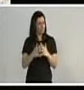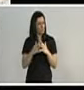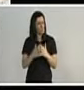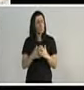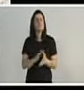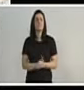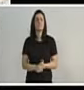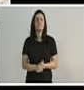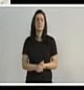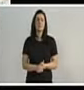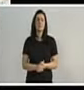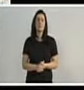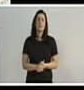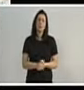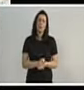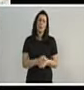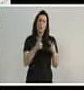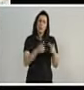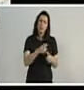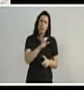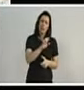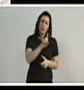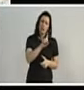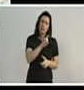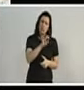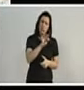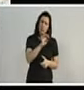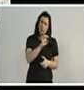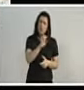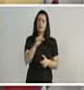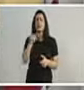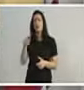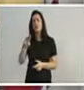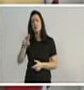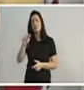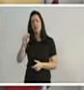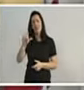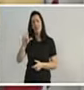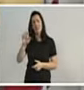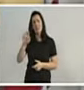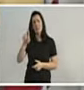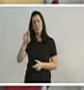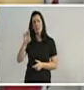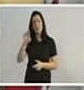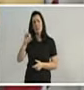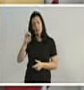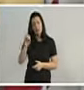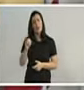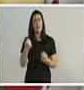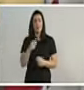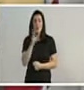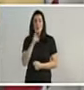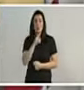moradores tanto do loteamento dona edith como também do morro do alerta da rua joaquim carlos sousa que precisam ser urgentemente solucionados pela secretaria de serviços